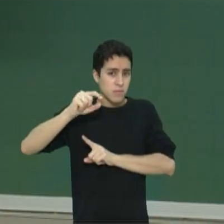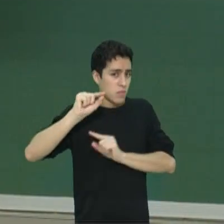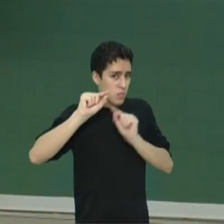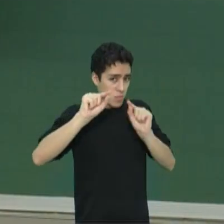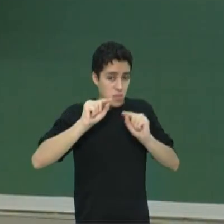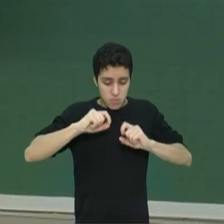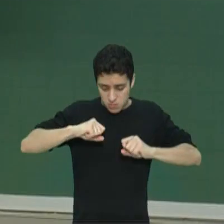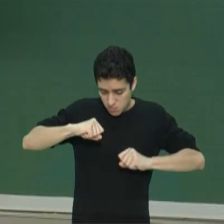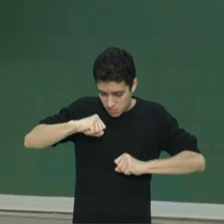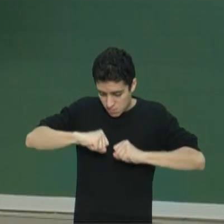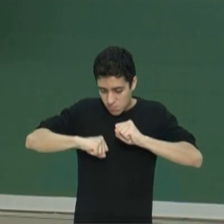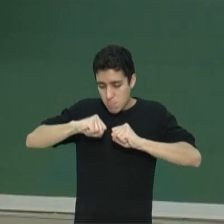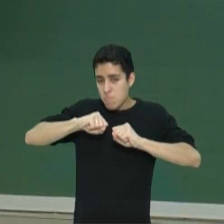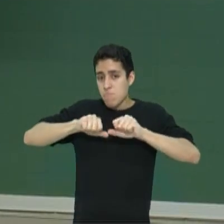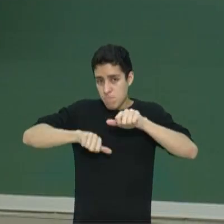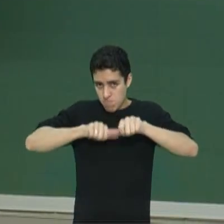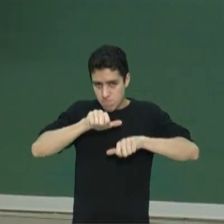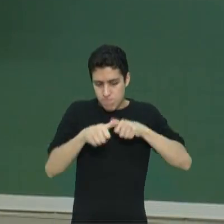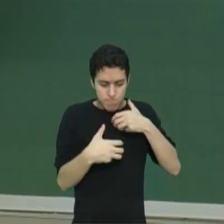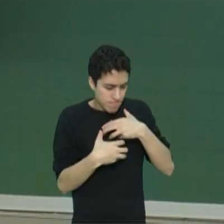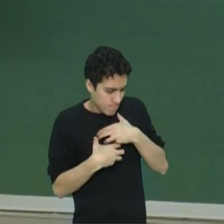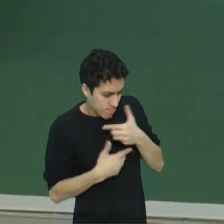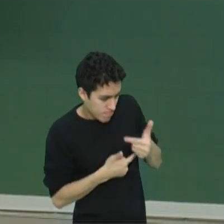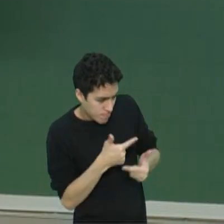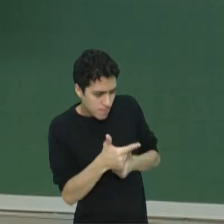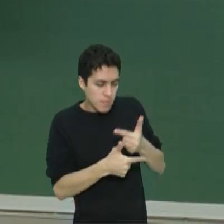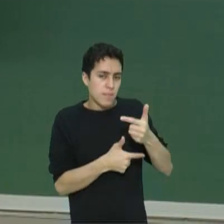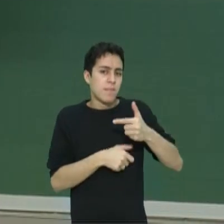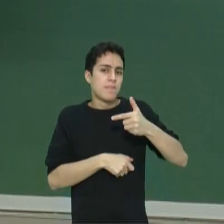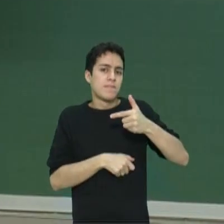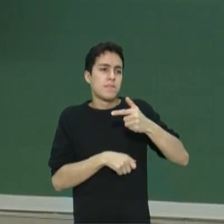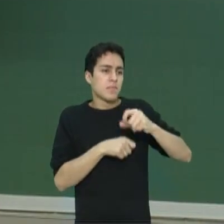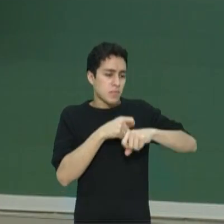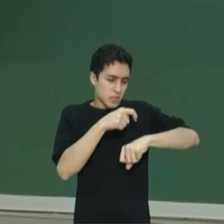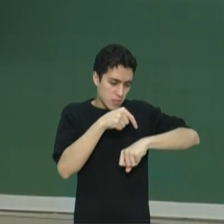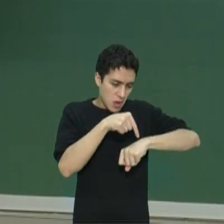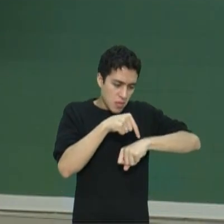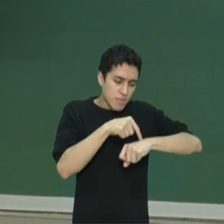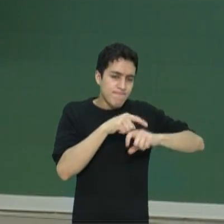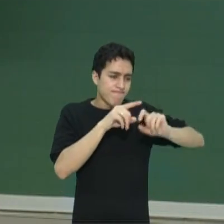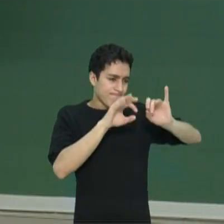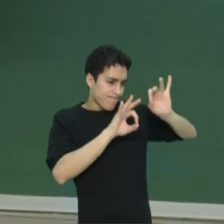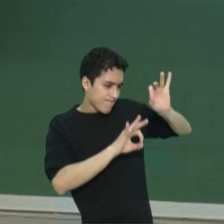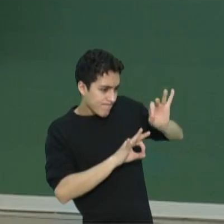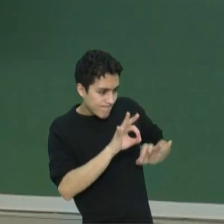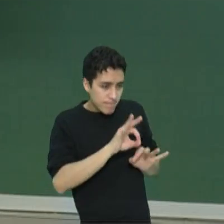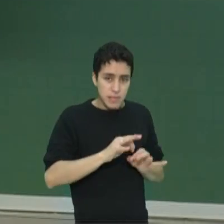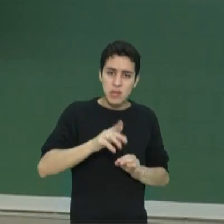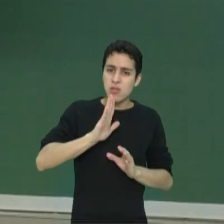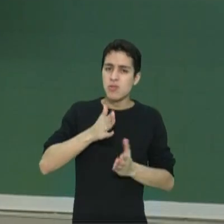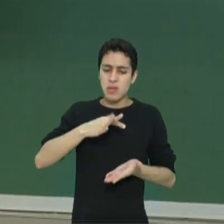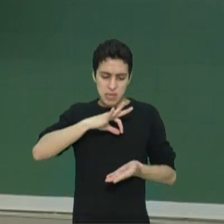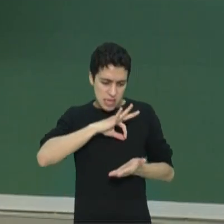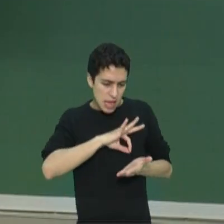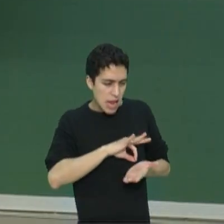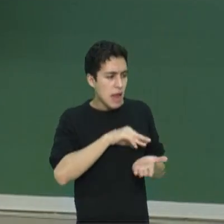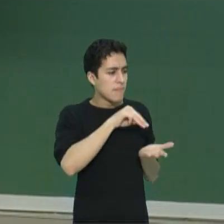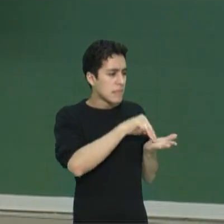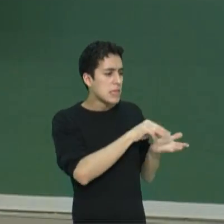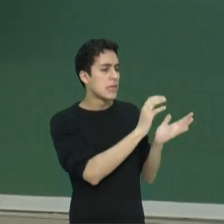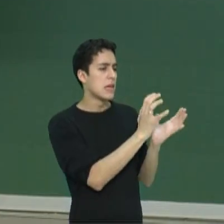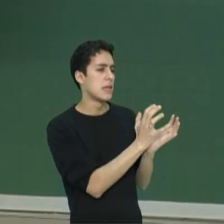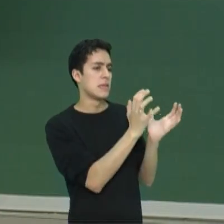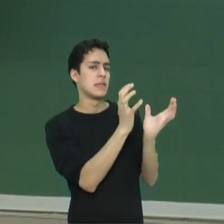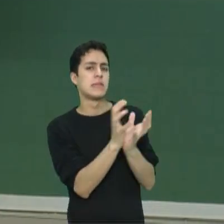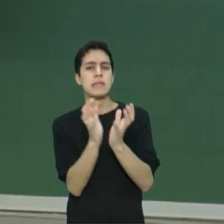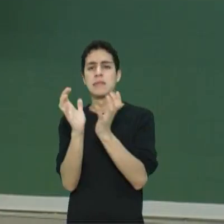modificou as relações de trabalho a jornada de trabalho foram as equação no mundo foram determinados os salários para